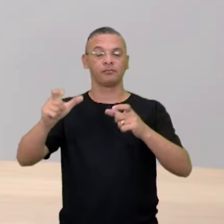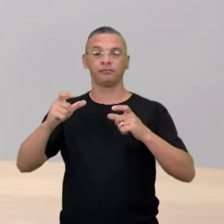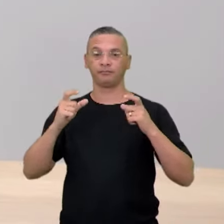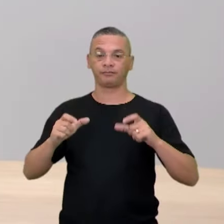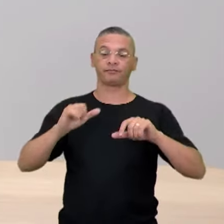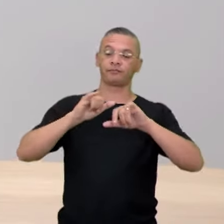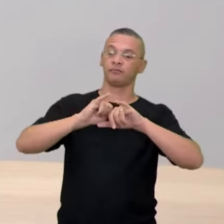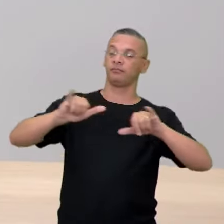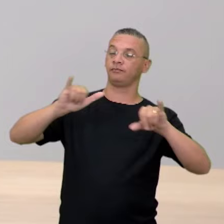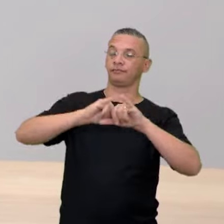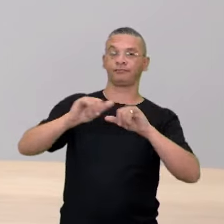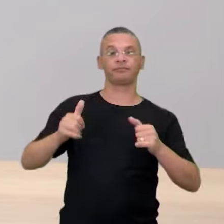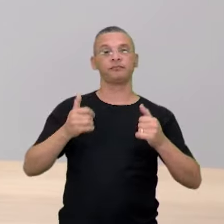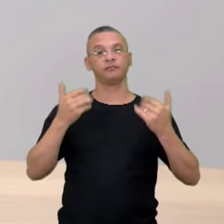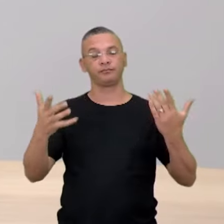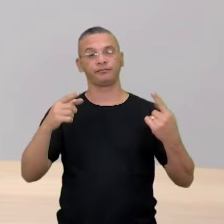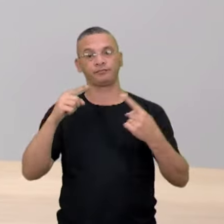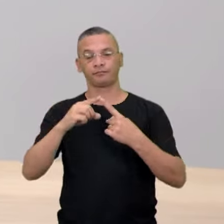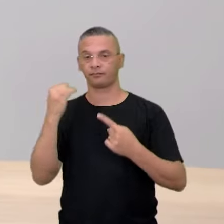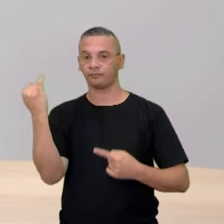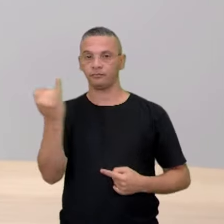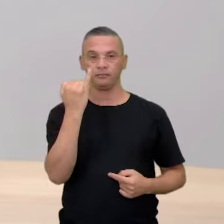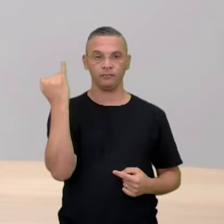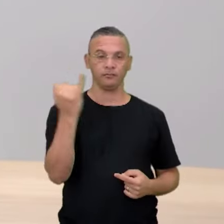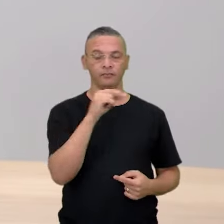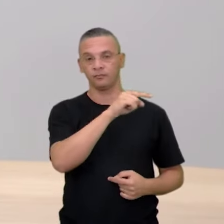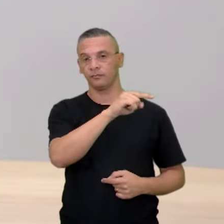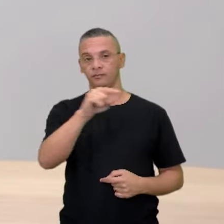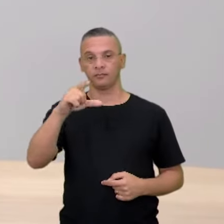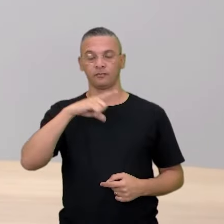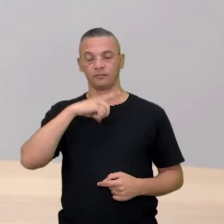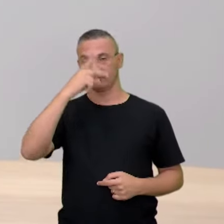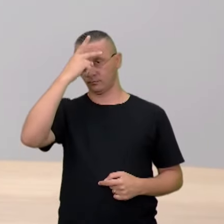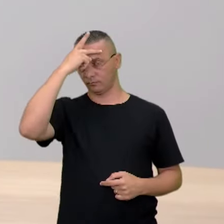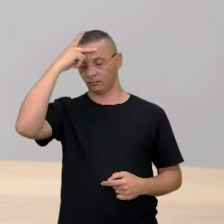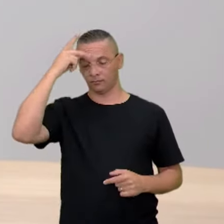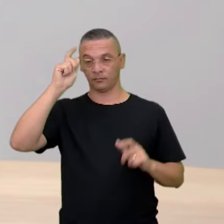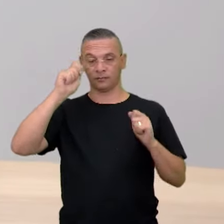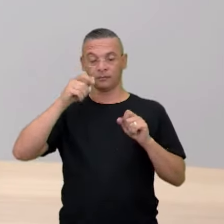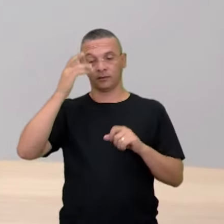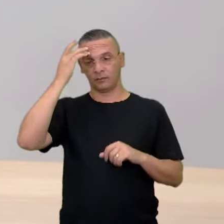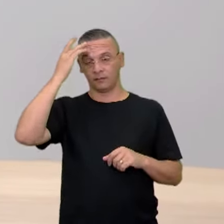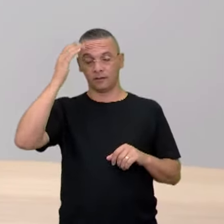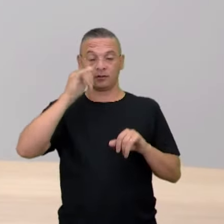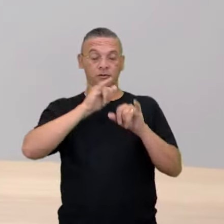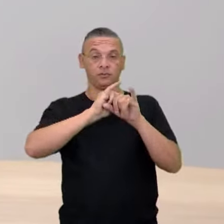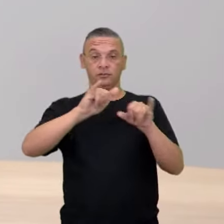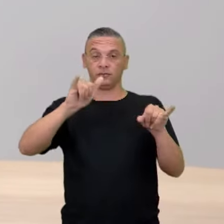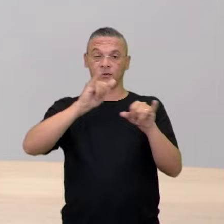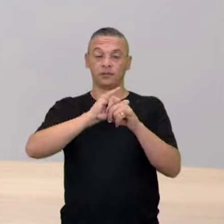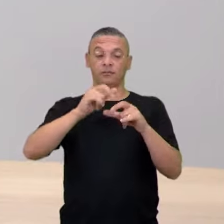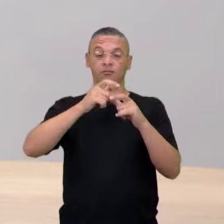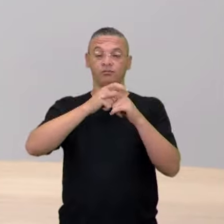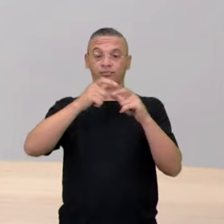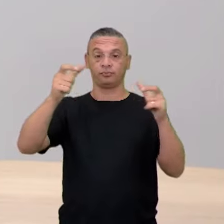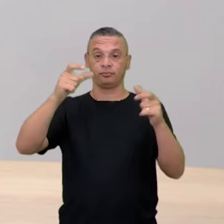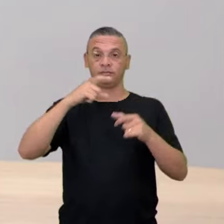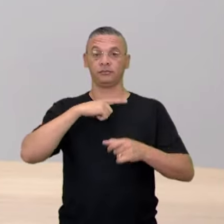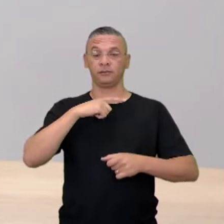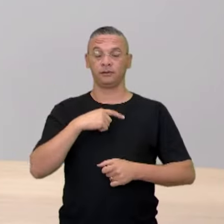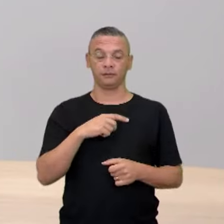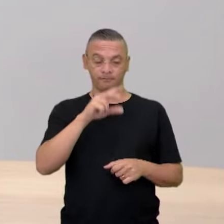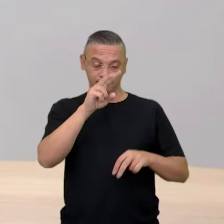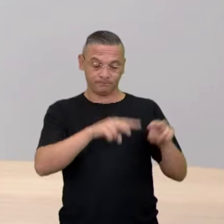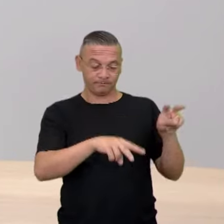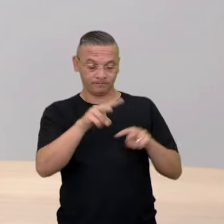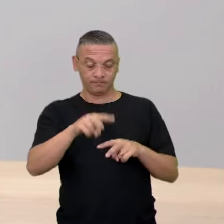notícia faz diferença para o acesso mais facilitado e aí a divulgação maior. Então, analisar